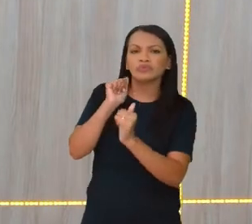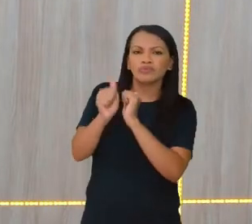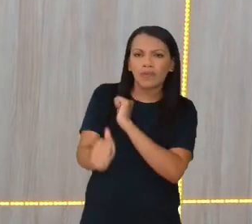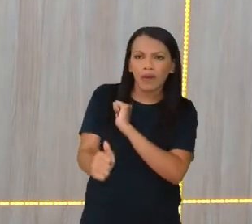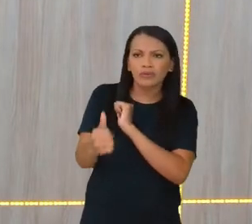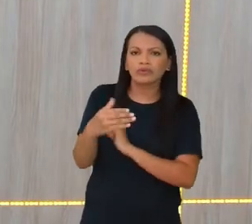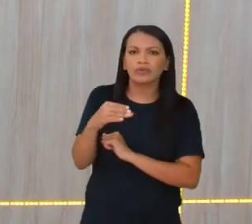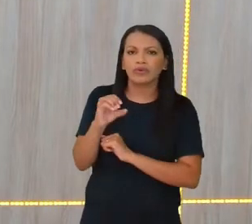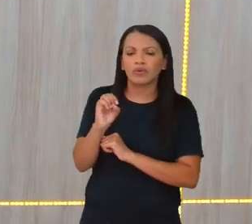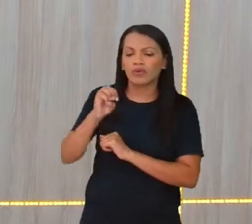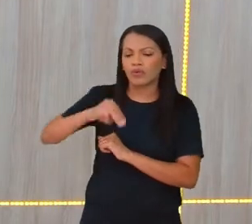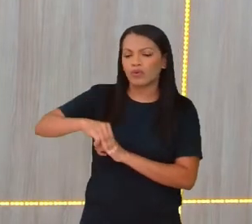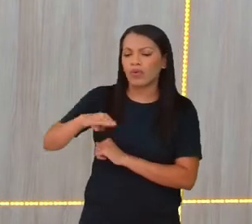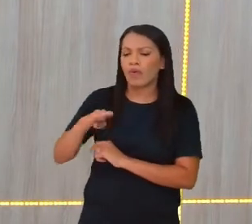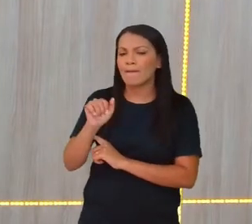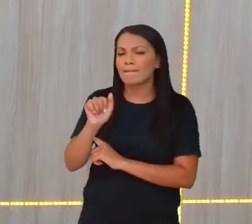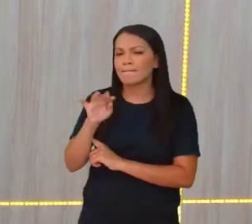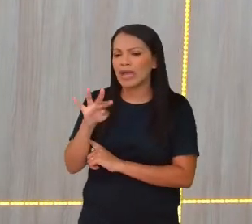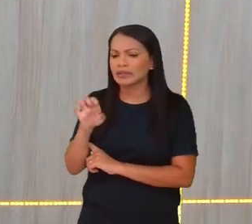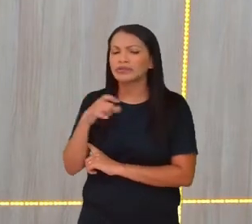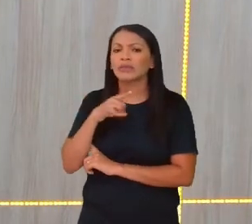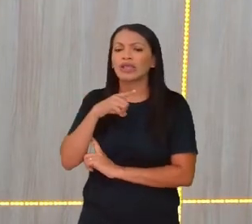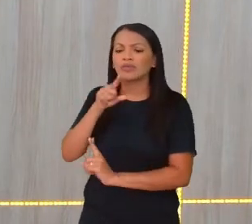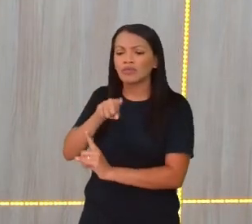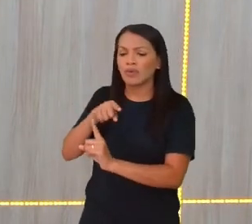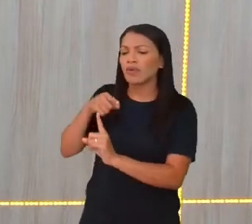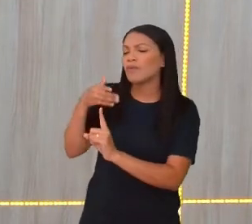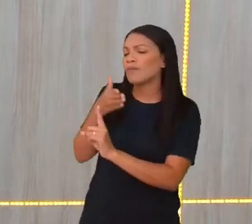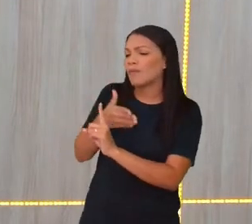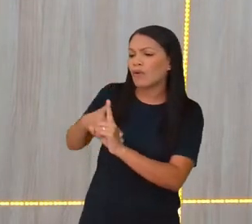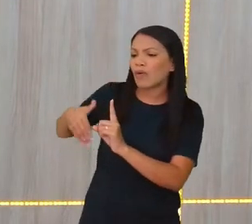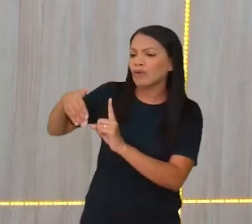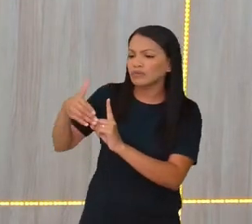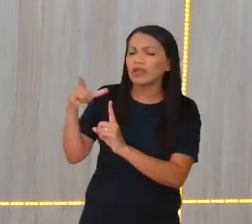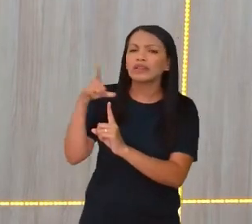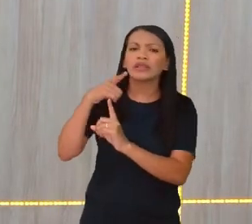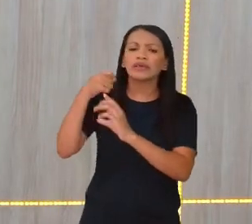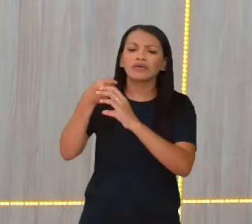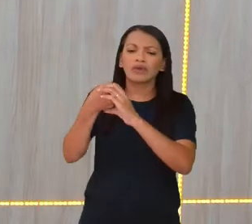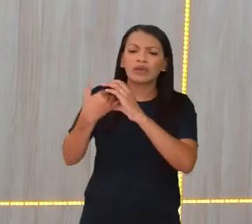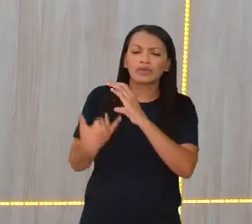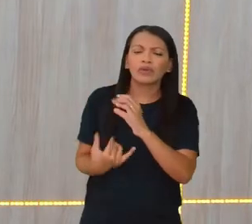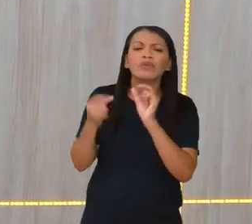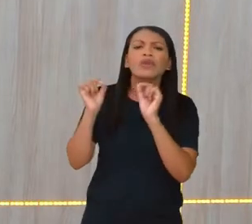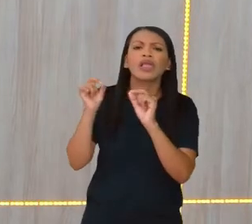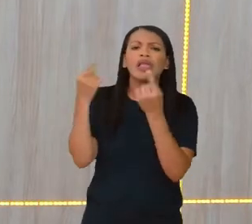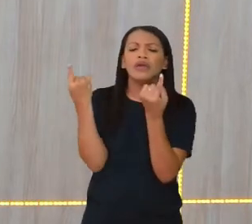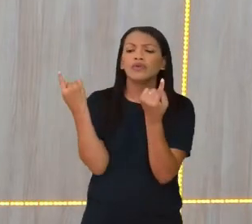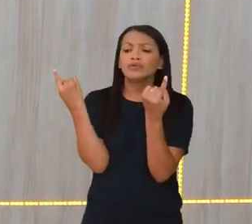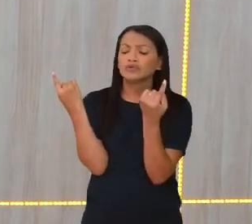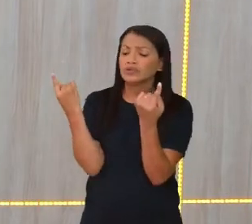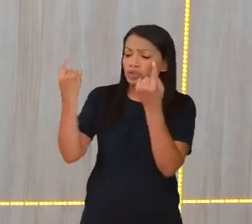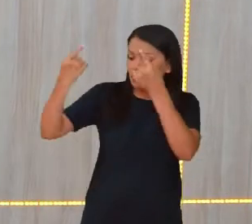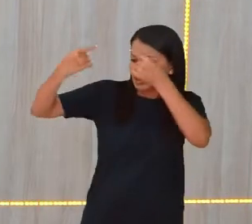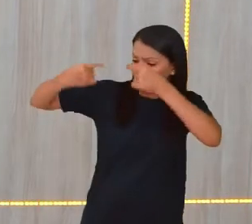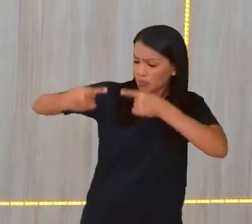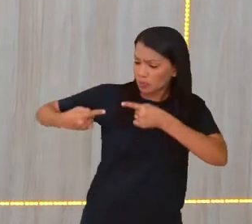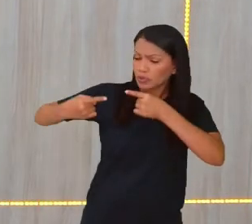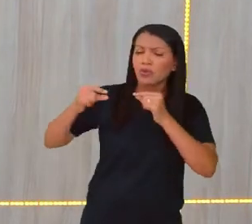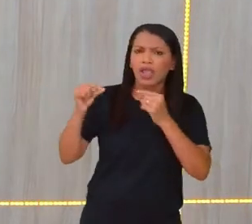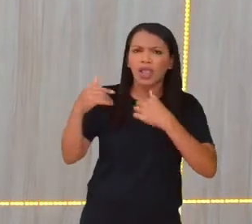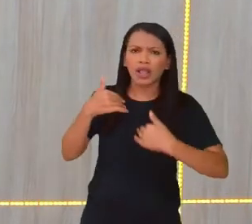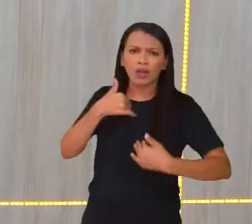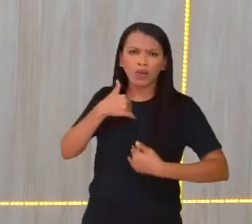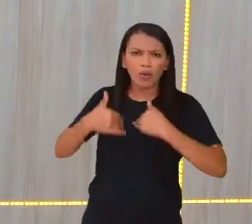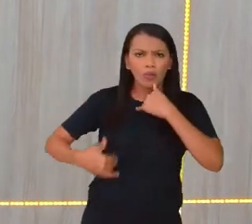aí modalidades que são caracterizadas com disputas ali, corpo a corpo, né?